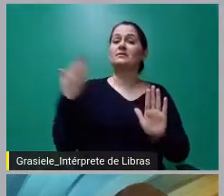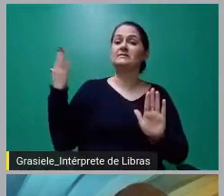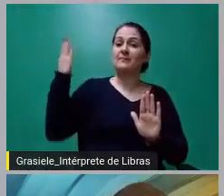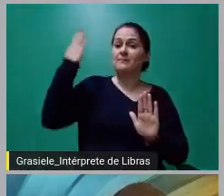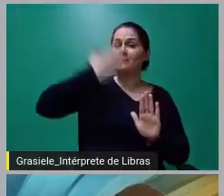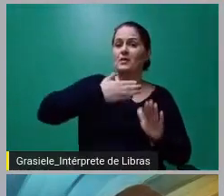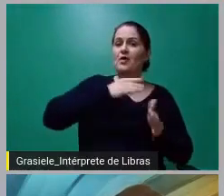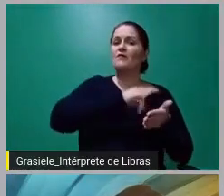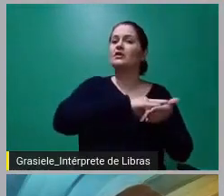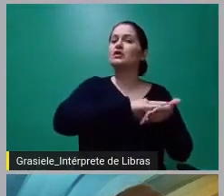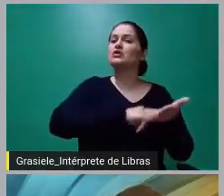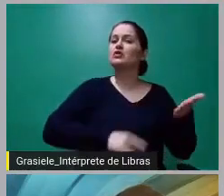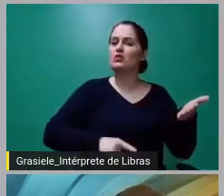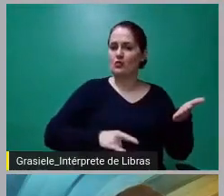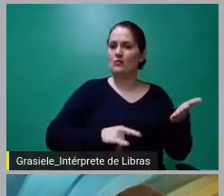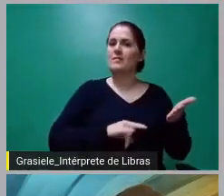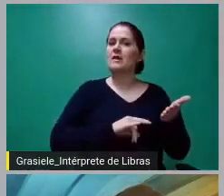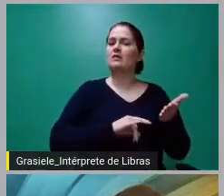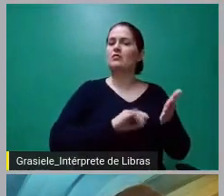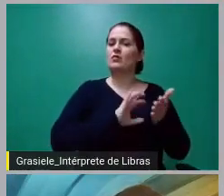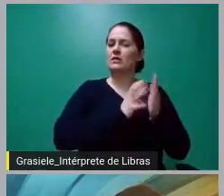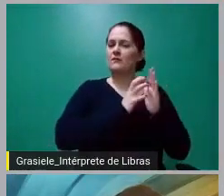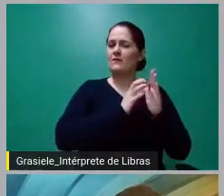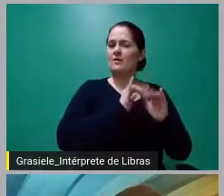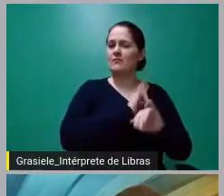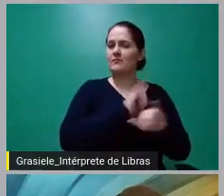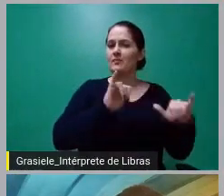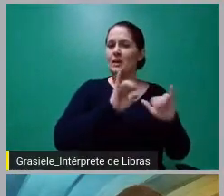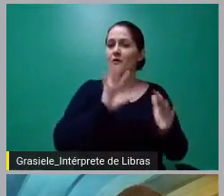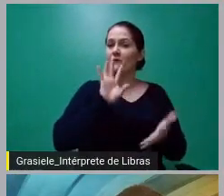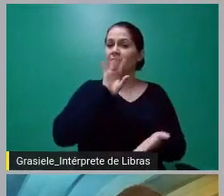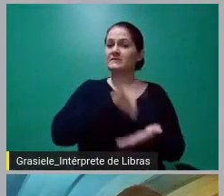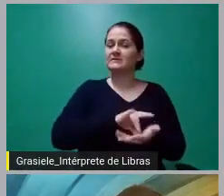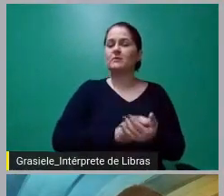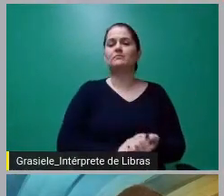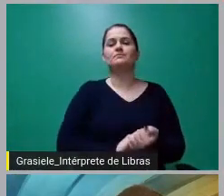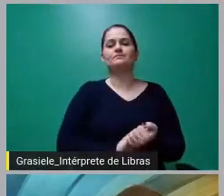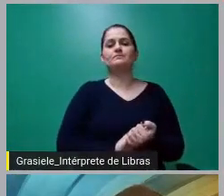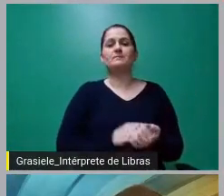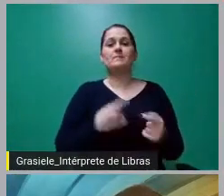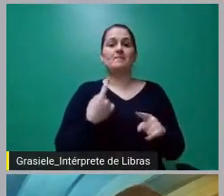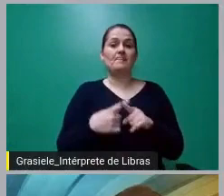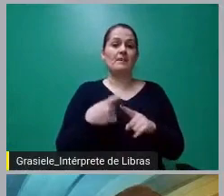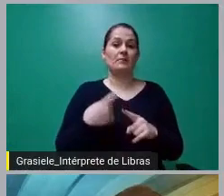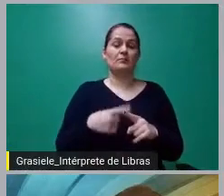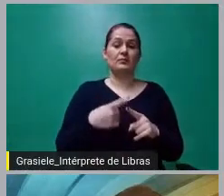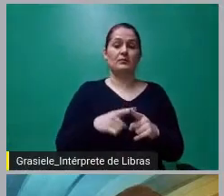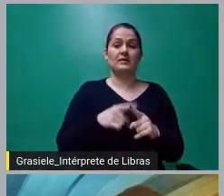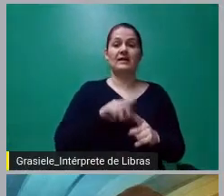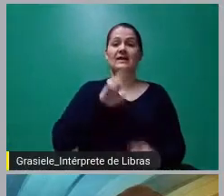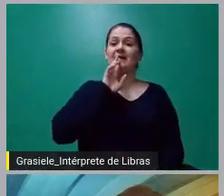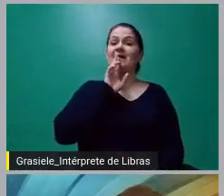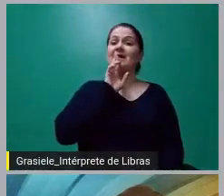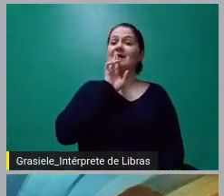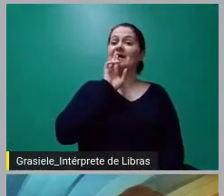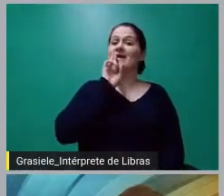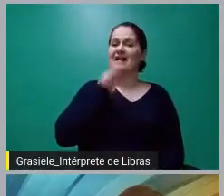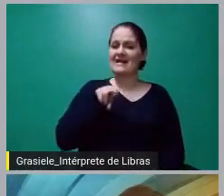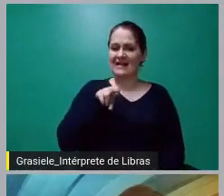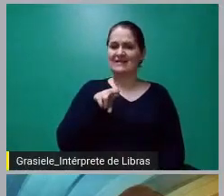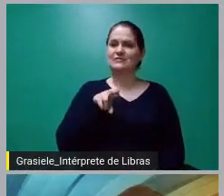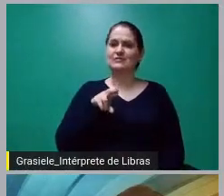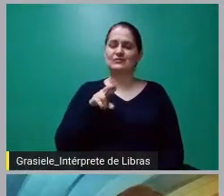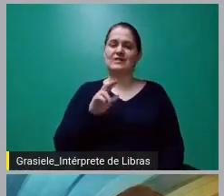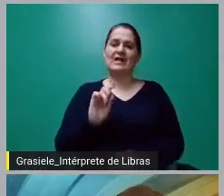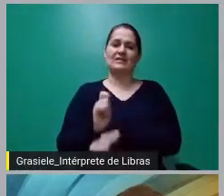documentos e dados oficiais. O resultado da auditoria tem que ser feita com participação social, não com aquelas empresas